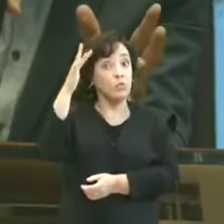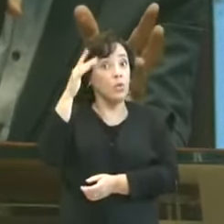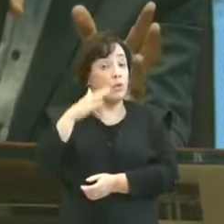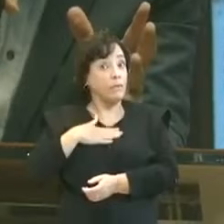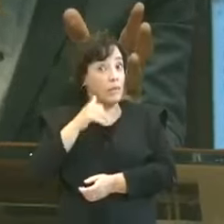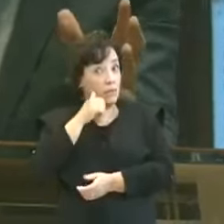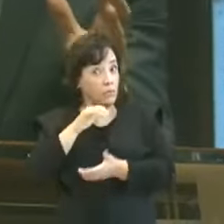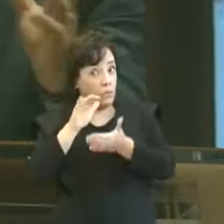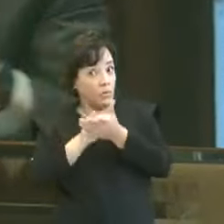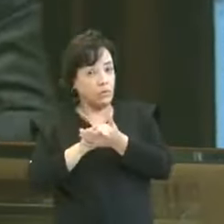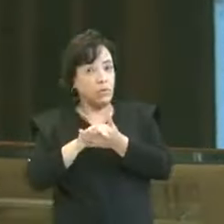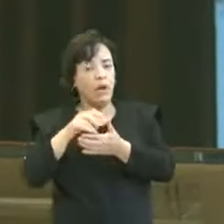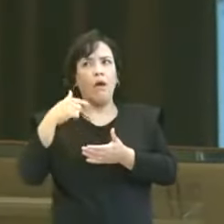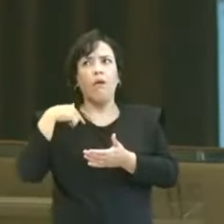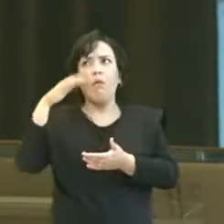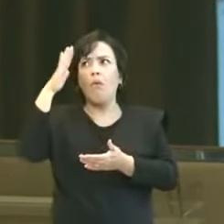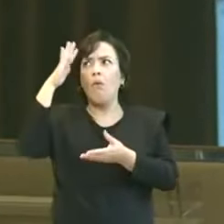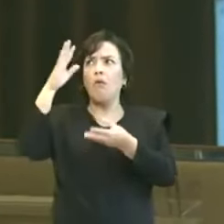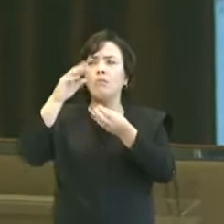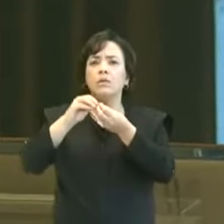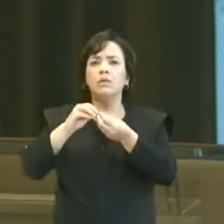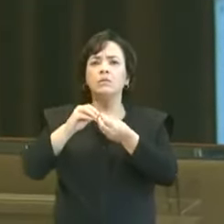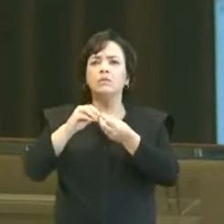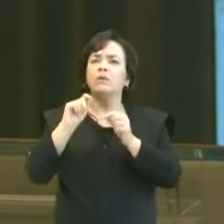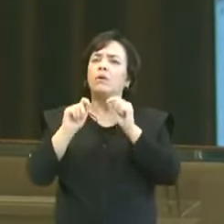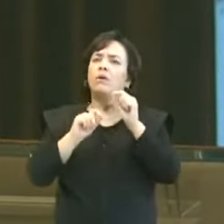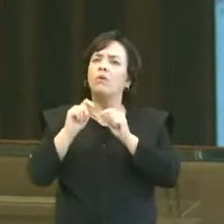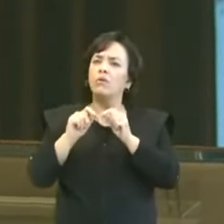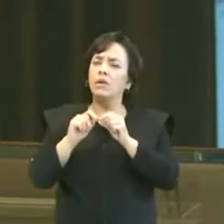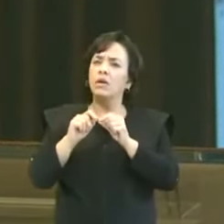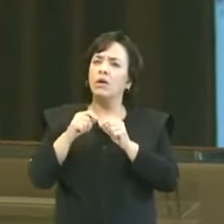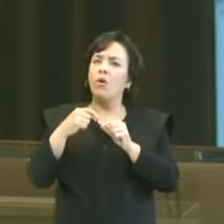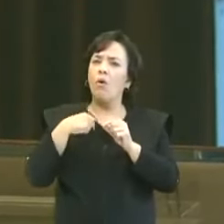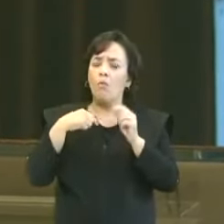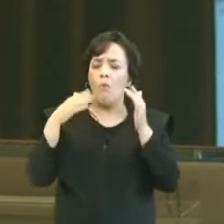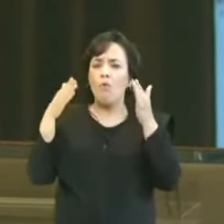querer, o meu foco estava nos cabritinhos.